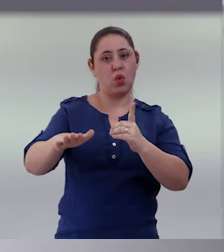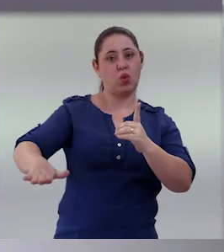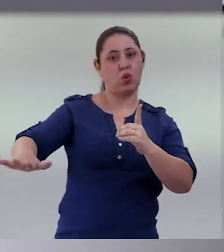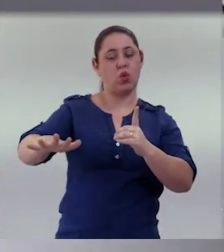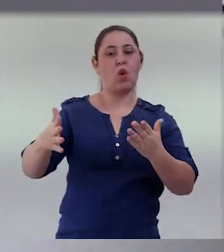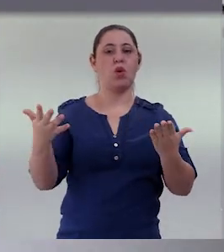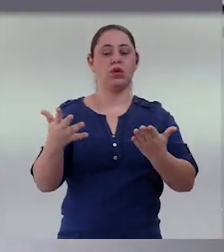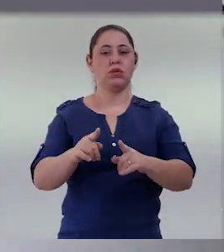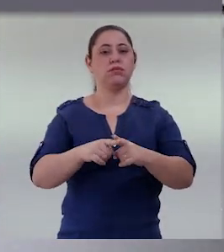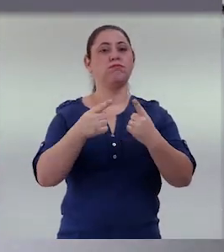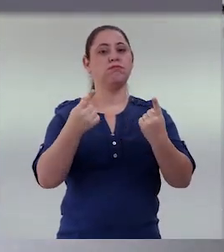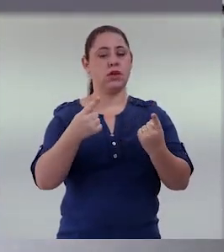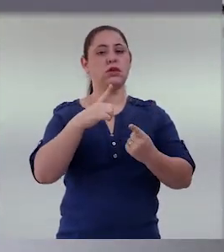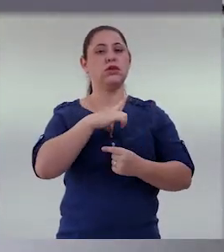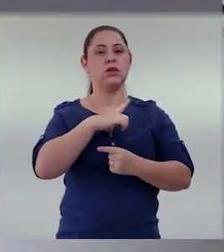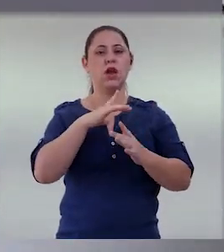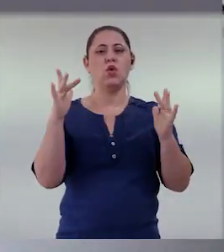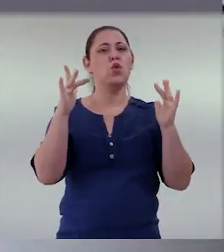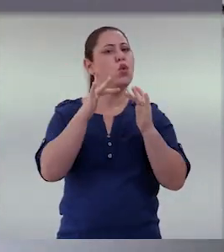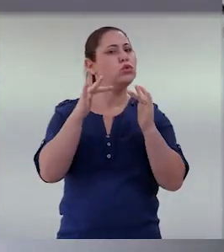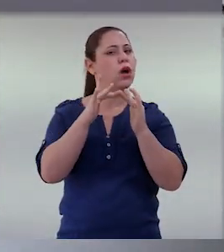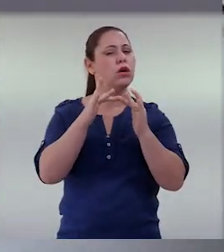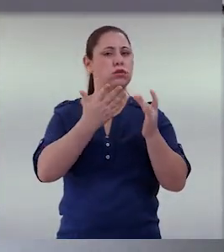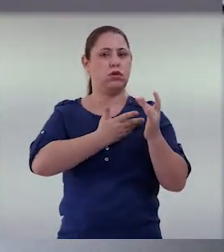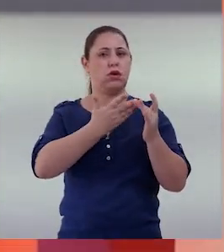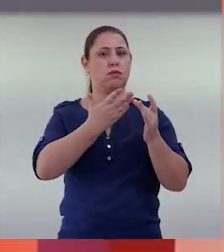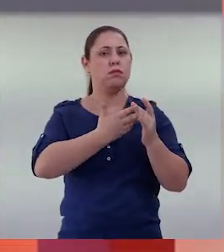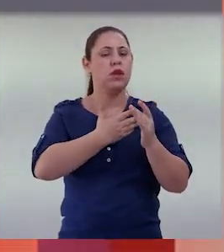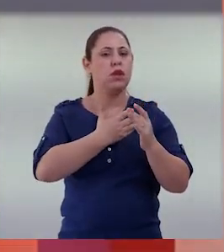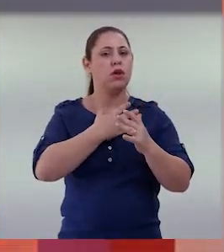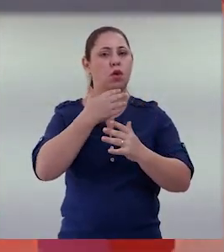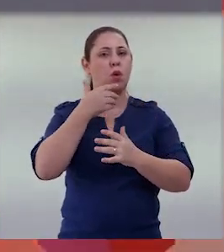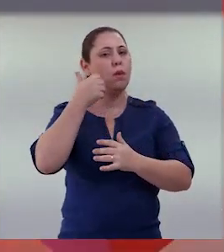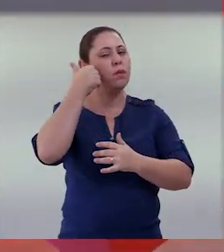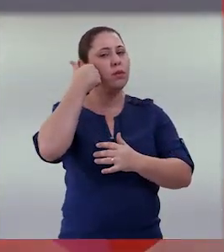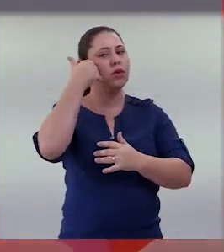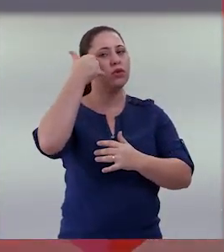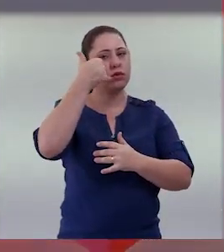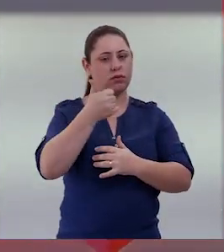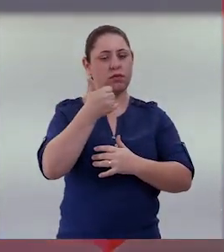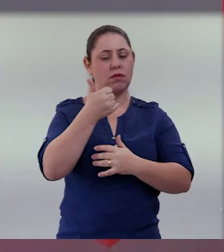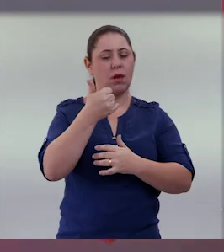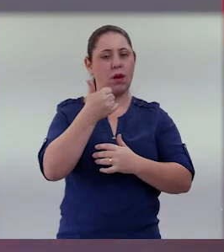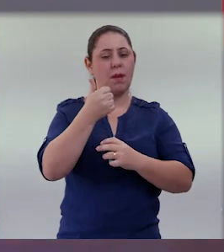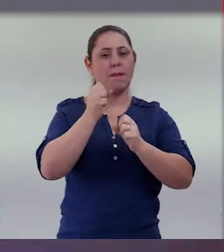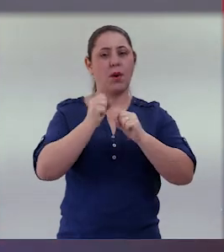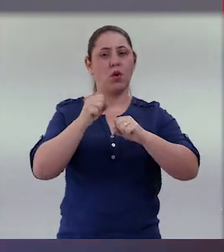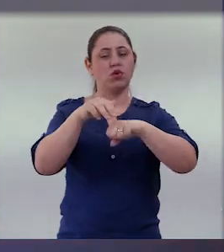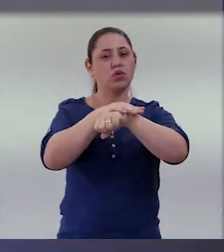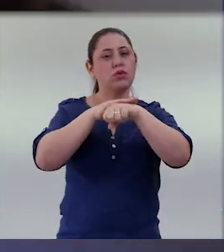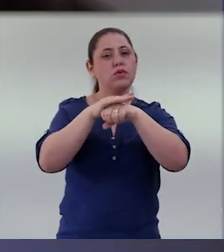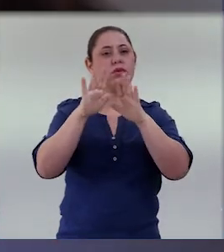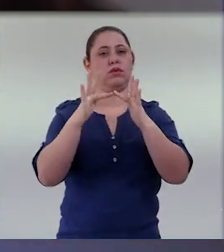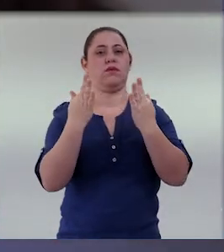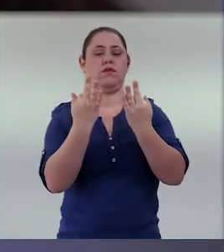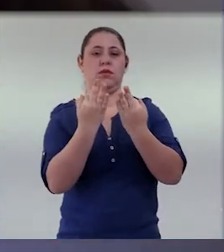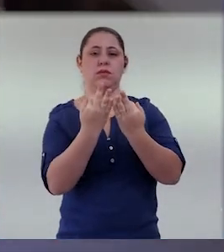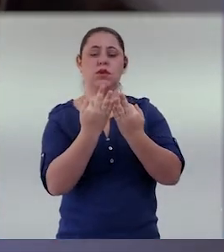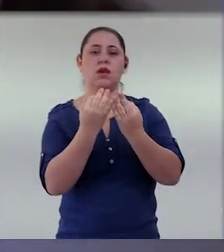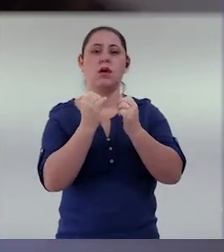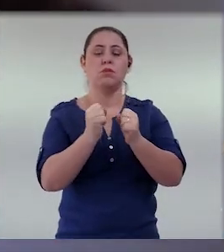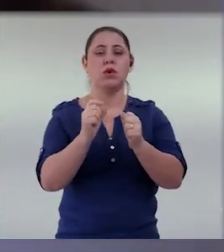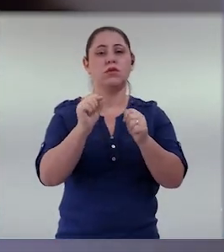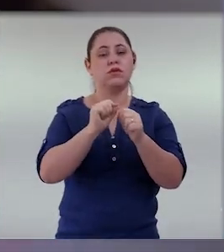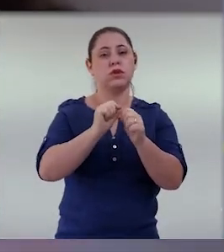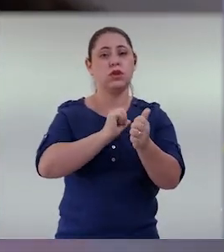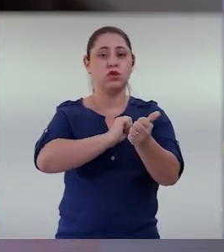no isolamento social hoje, mas você tem contato ali com seus amigos pelo celular, você conversa